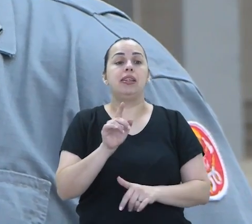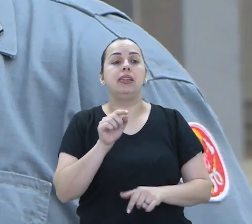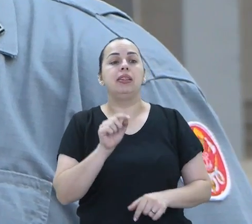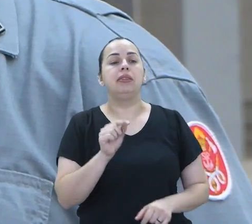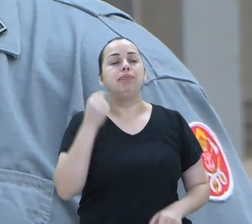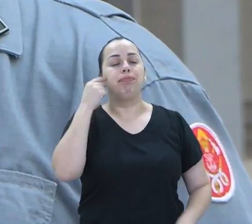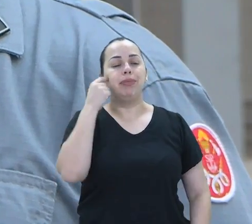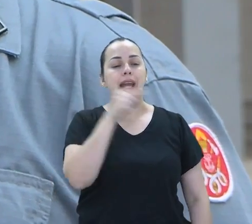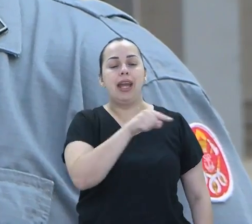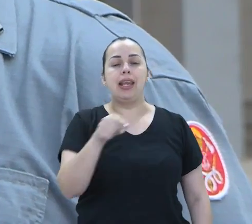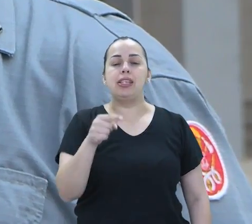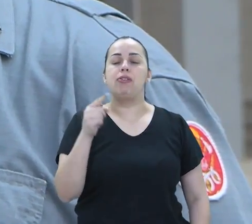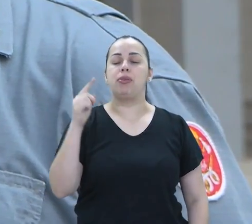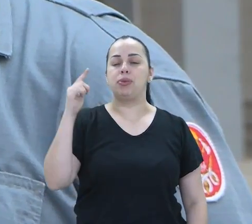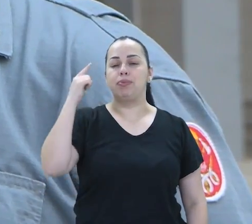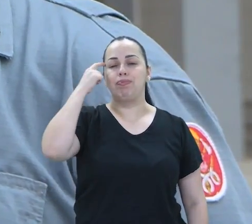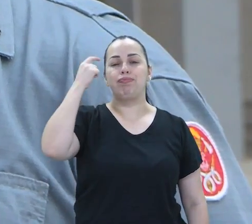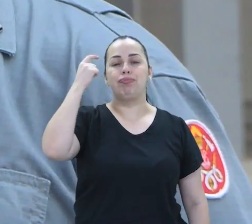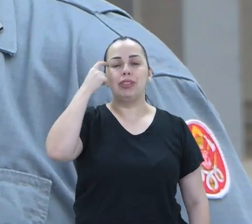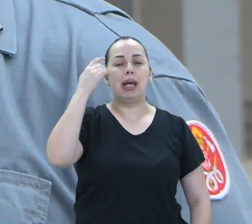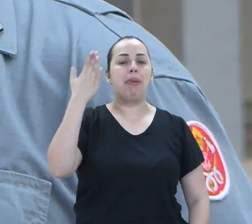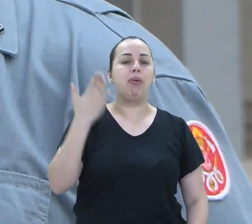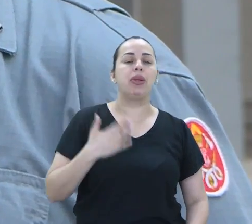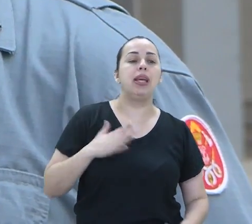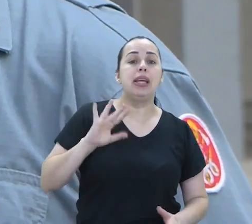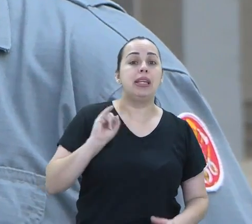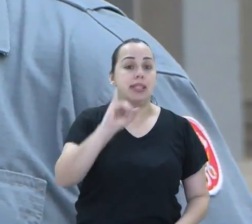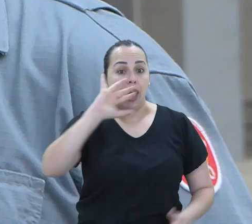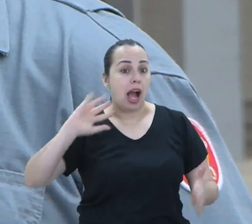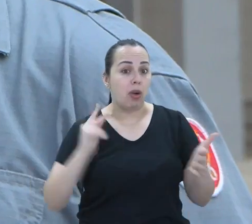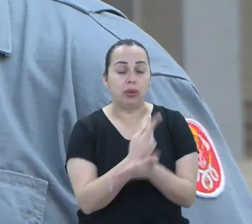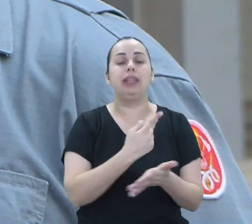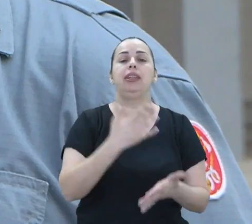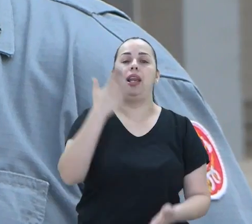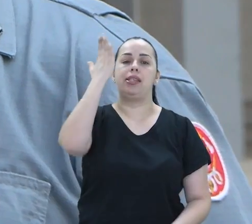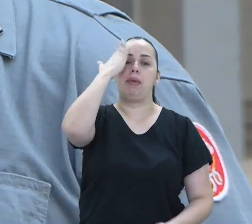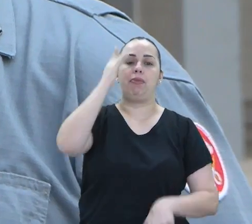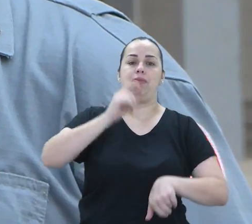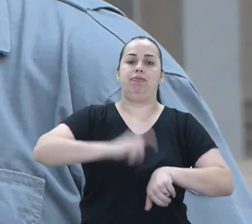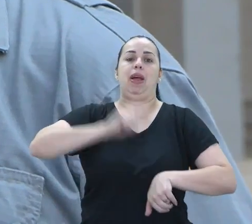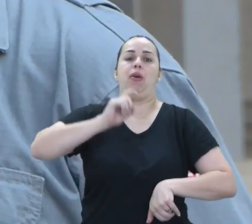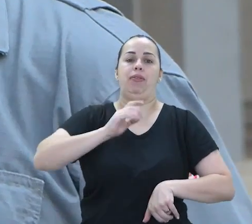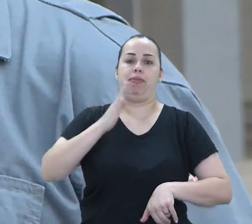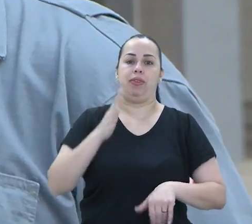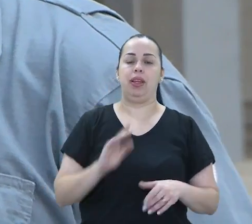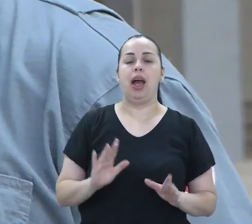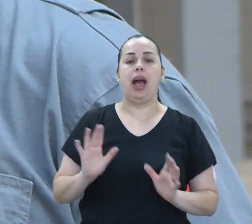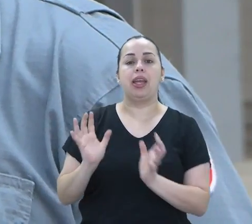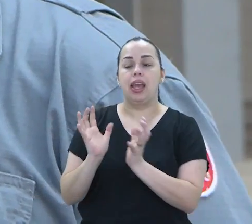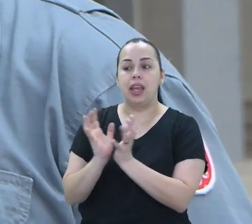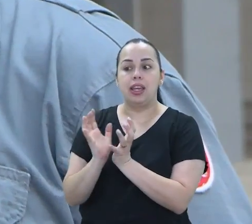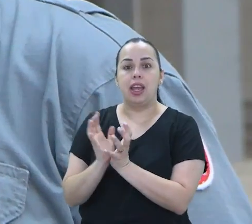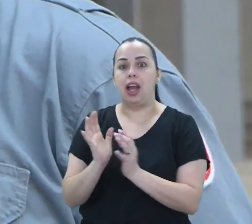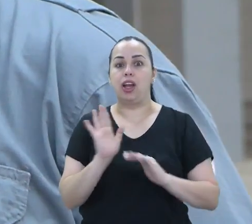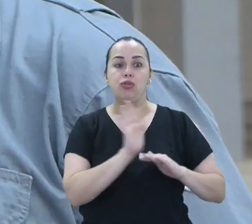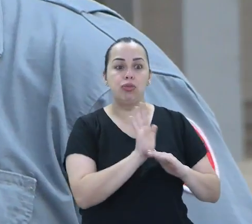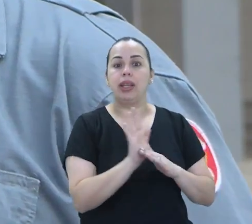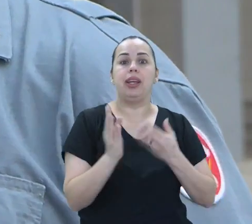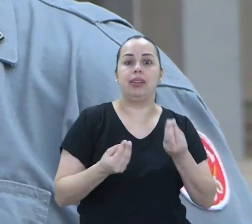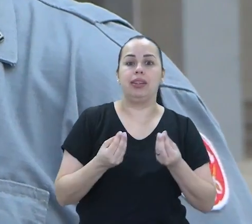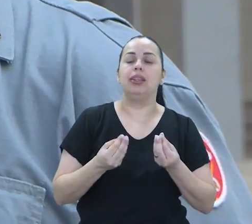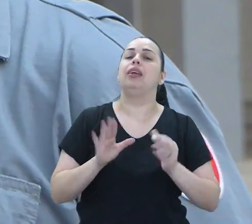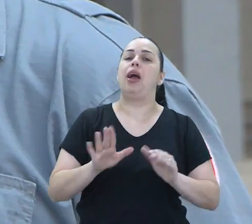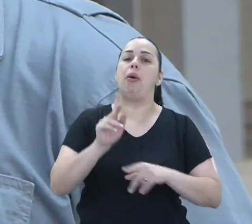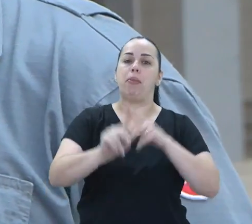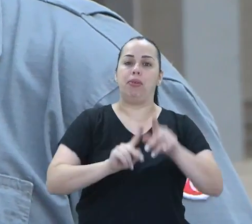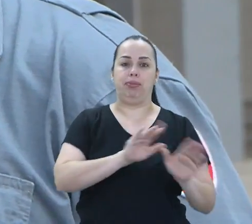eles estarão preocupados que isso pode acontecer. Então, é um parceiro mesmo que a gente está tendo a nosso favor. E quem que ganha com isso, né? Não é o Corpo de Bombeiros,